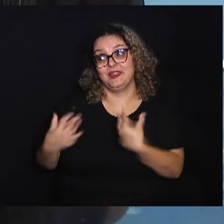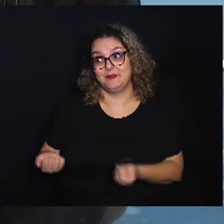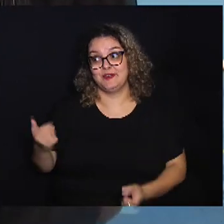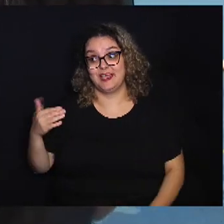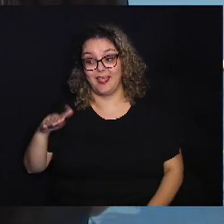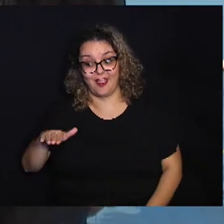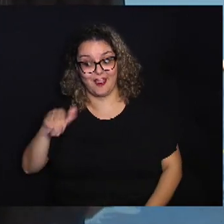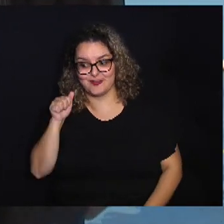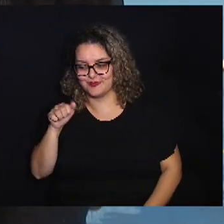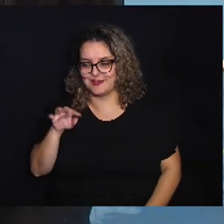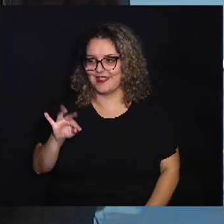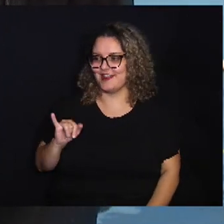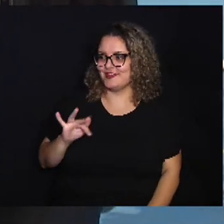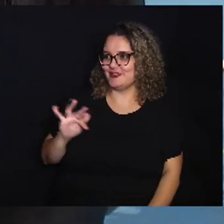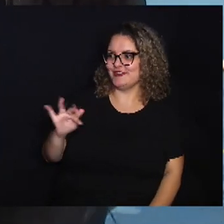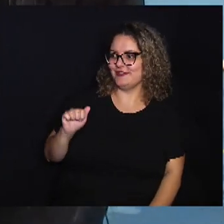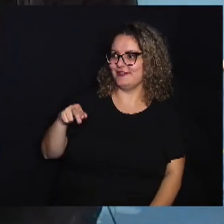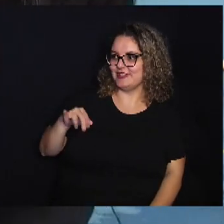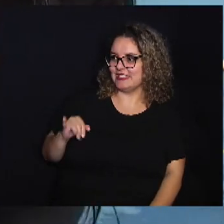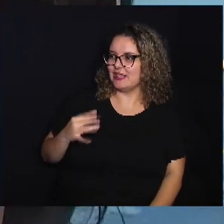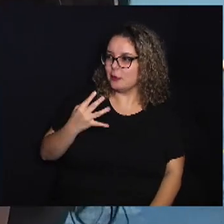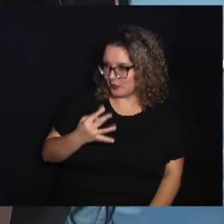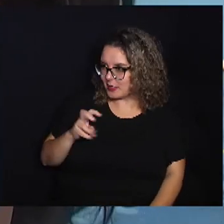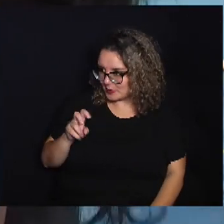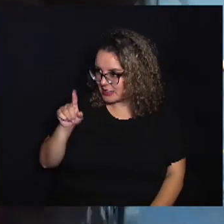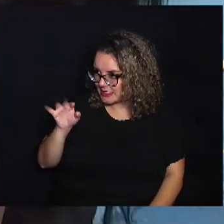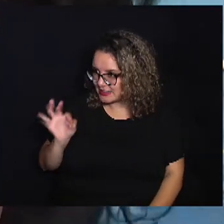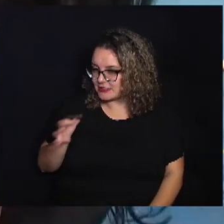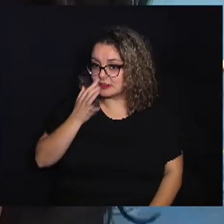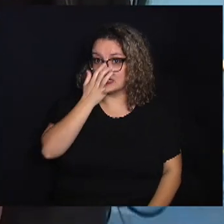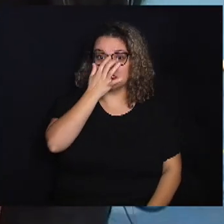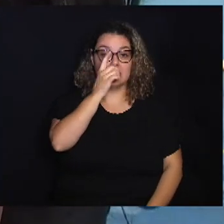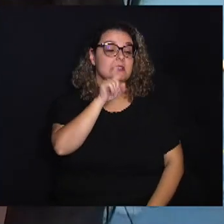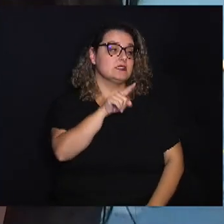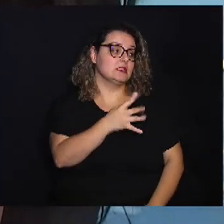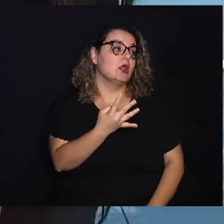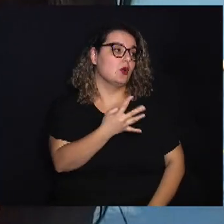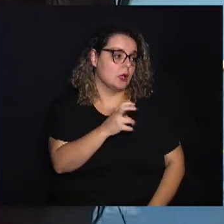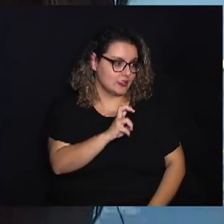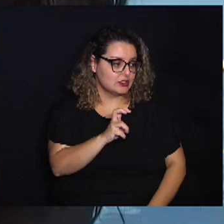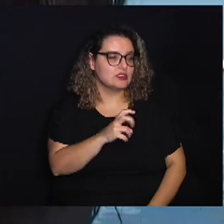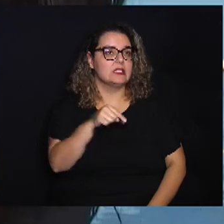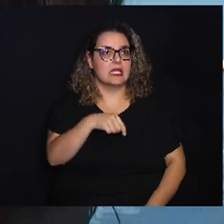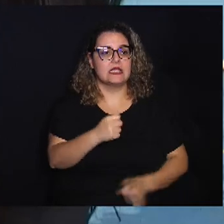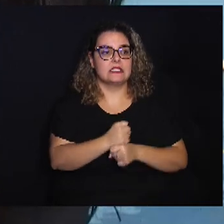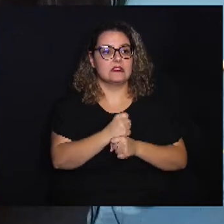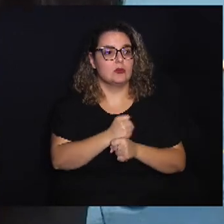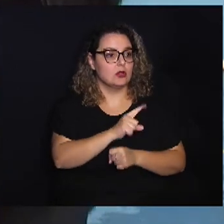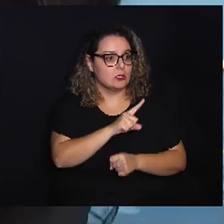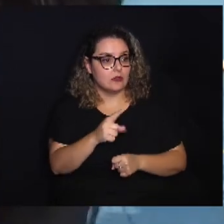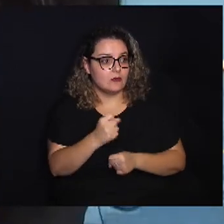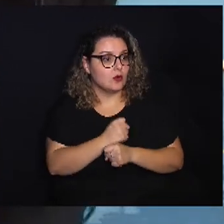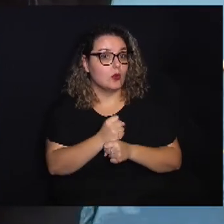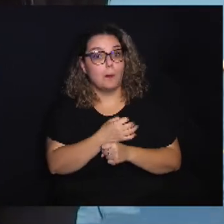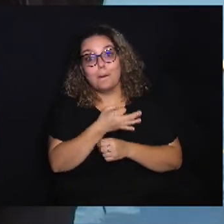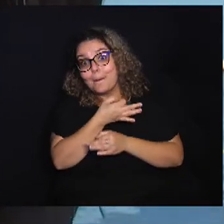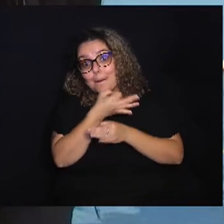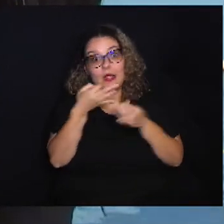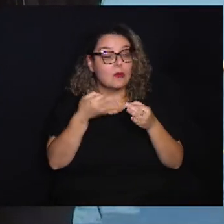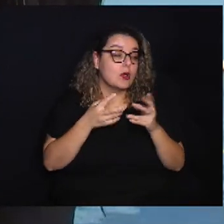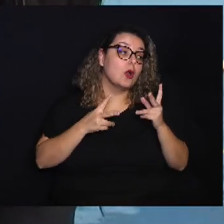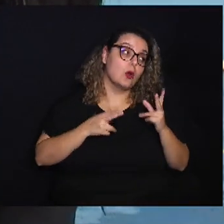Tiffany? Ficou em 45ª, isso? Isso. Esse ano não foi um ano tão perfeito quanto